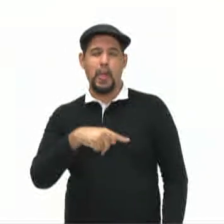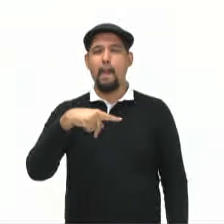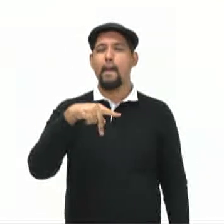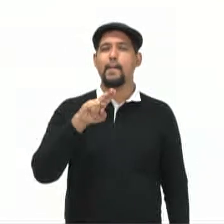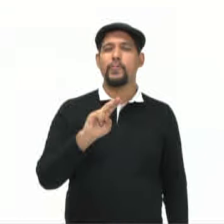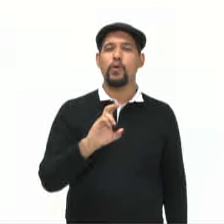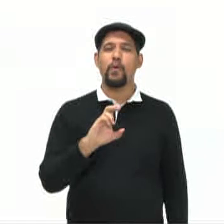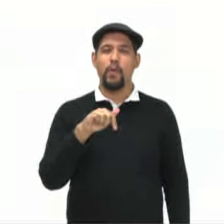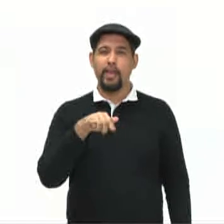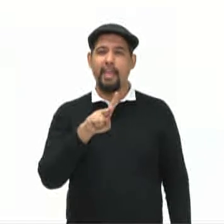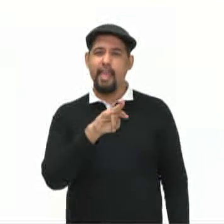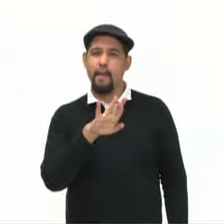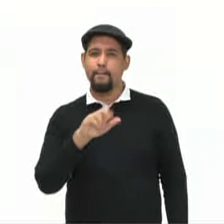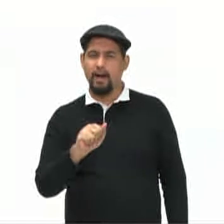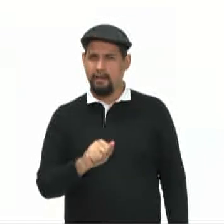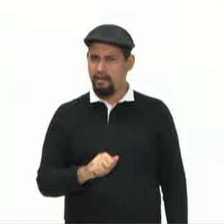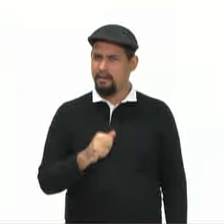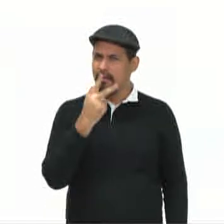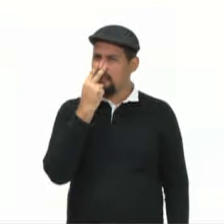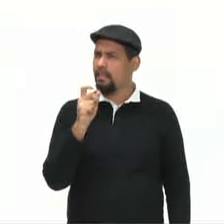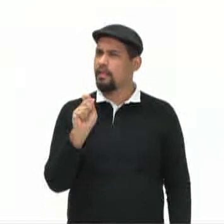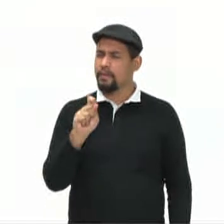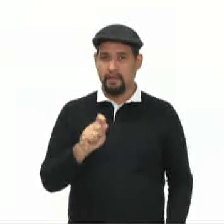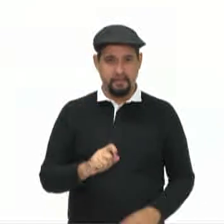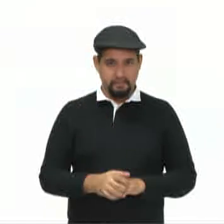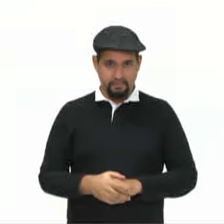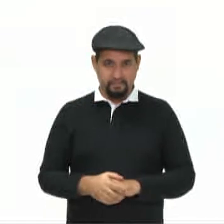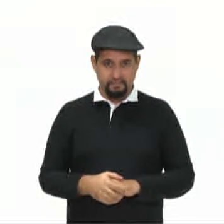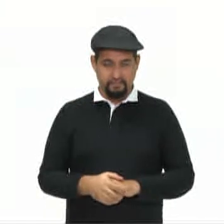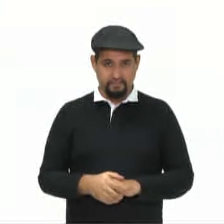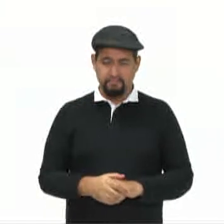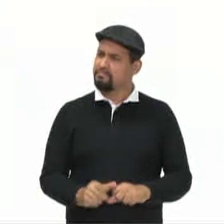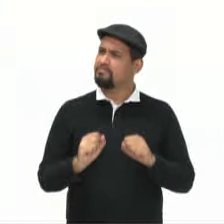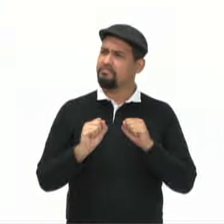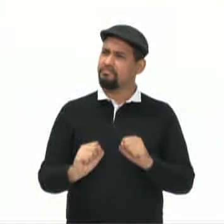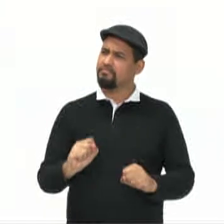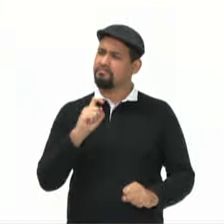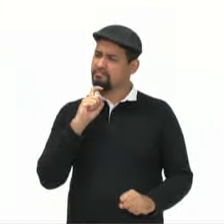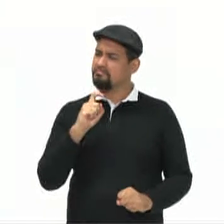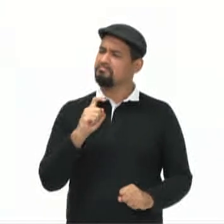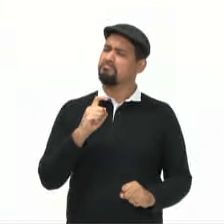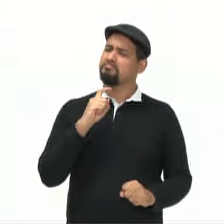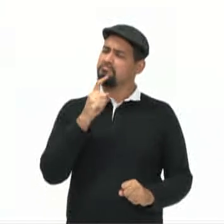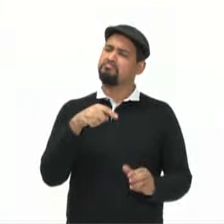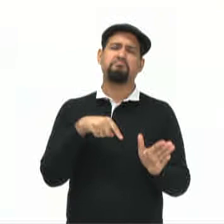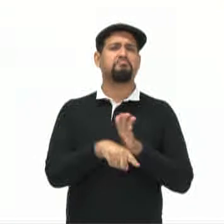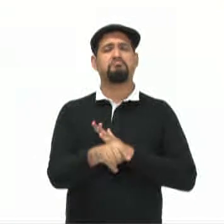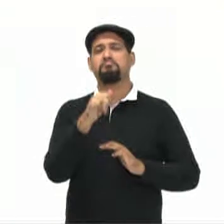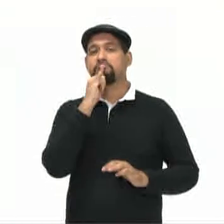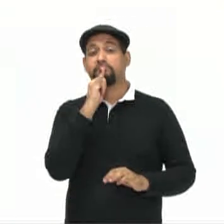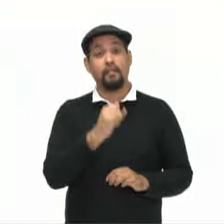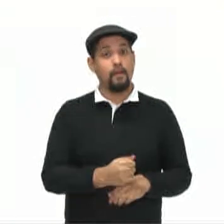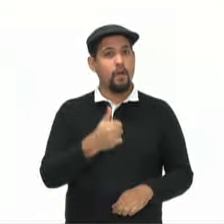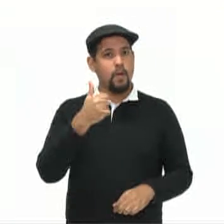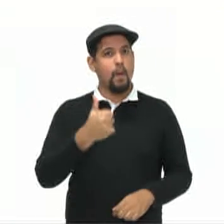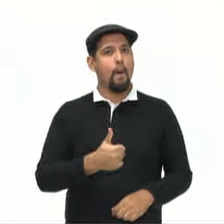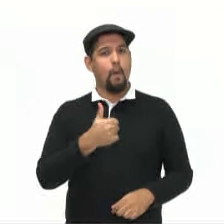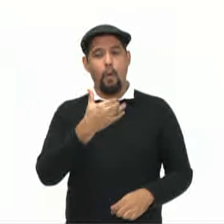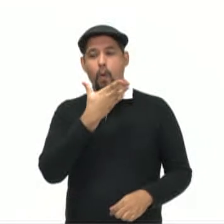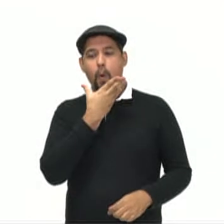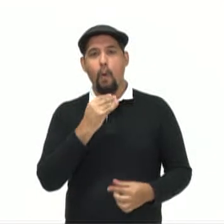pulquérrima. Eu poderia me queixar se seu marido me descesse a